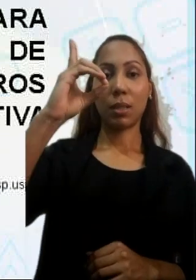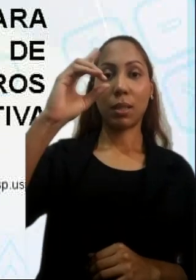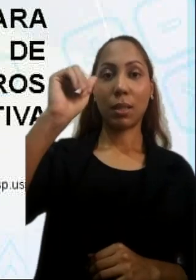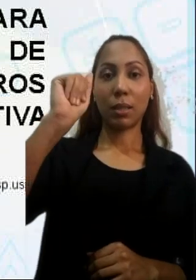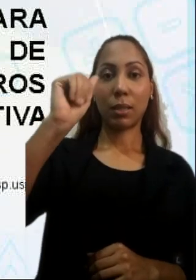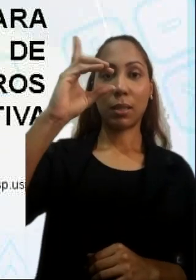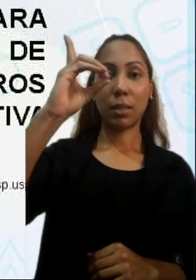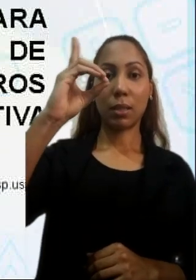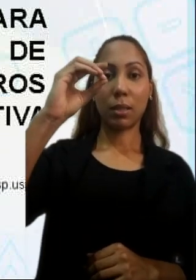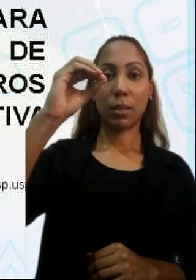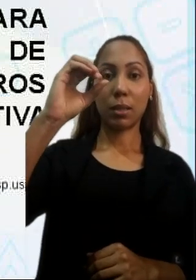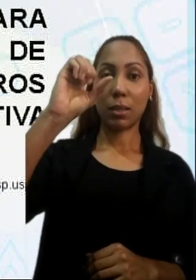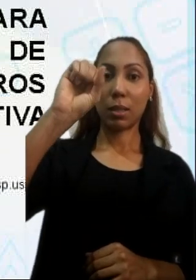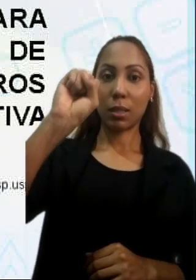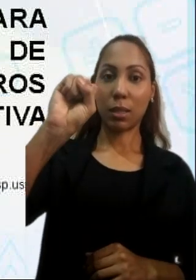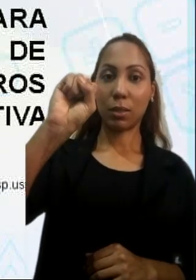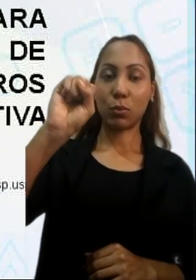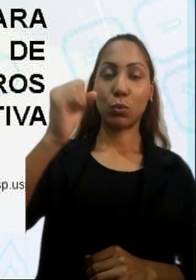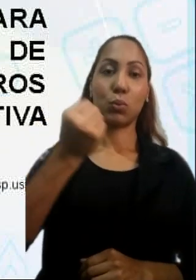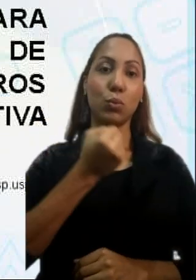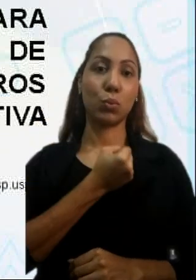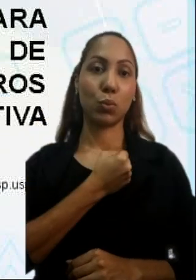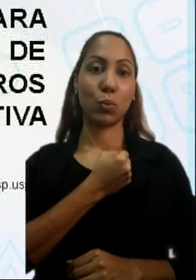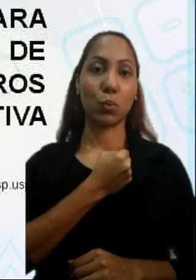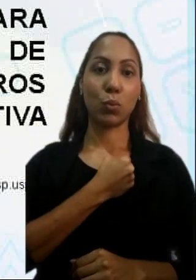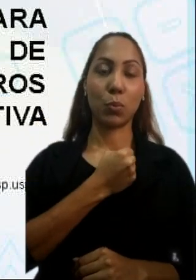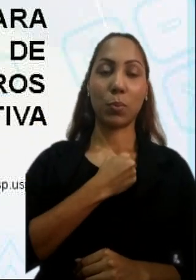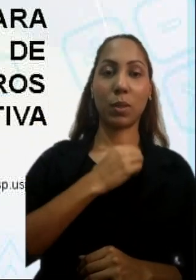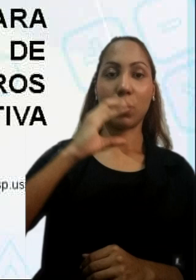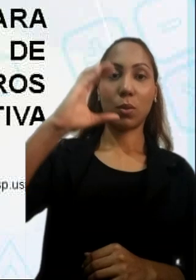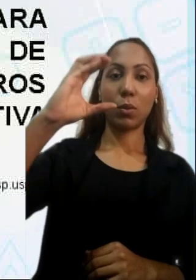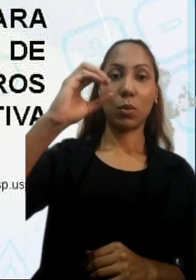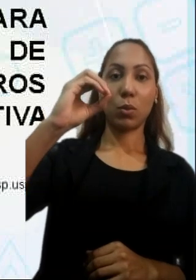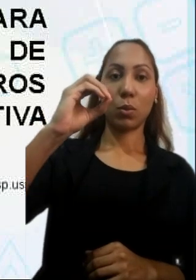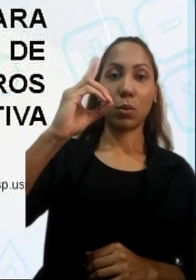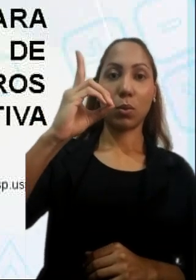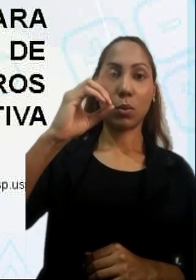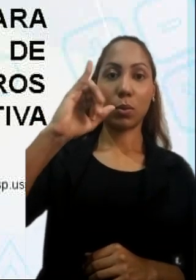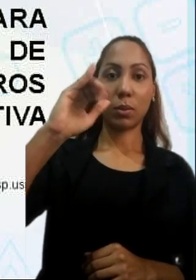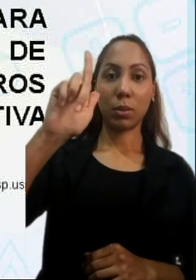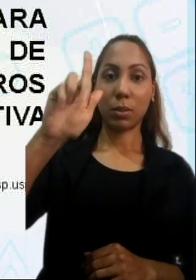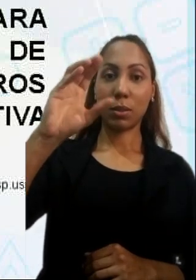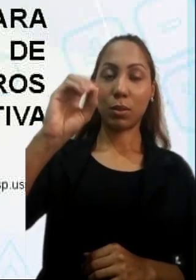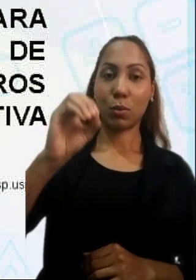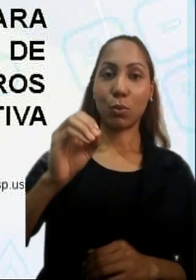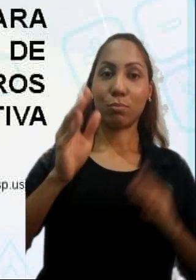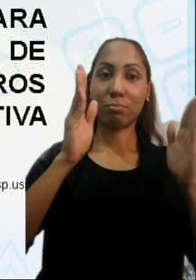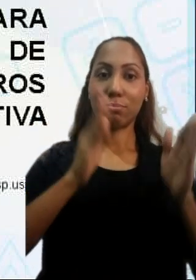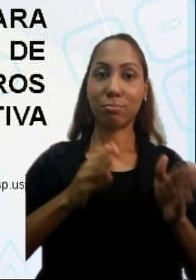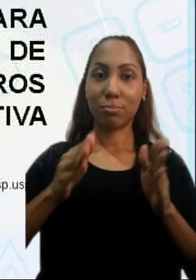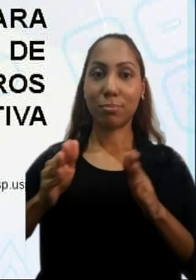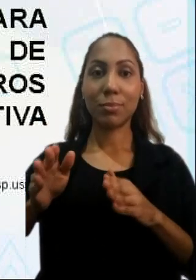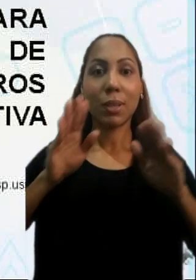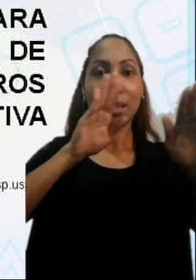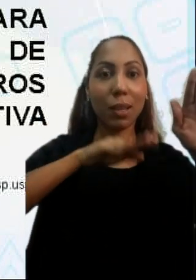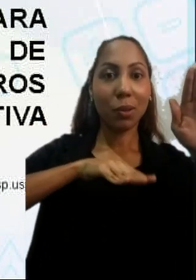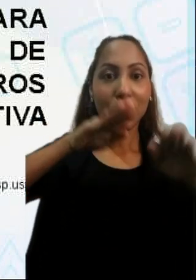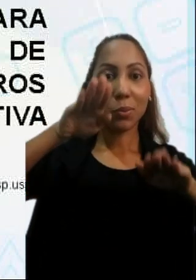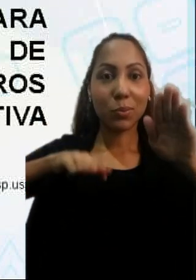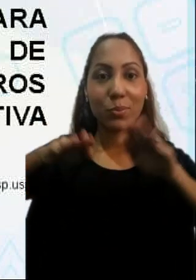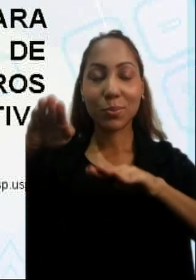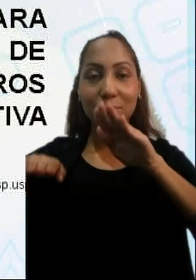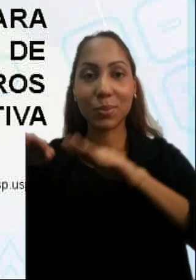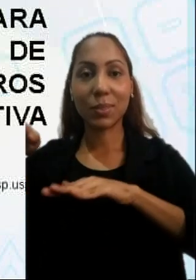numéricos e codificações, dispostos em uma ordem determinada, segundo as variáveis analisadas de um